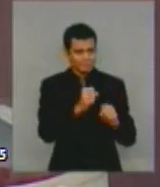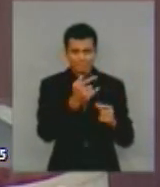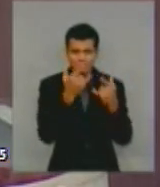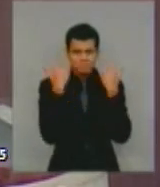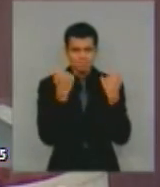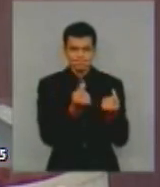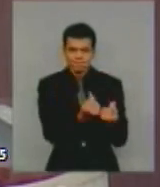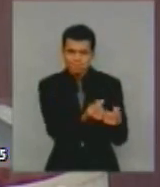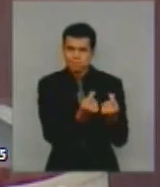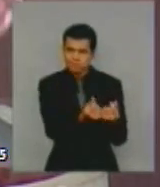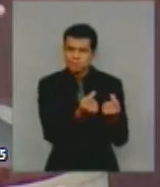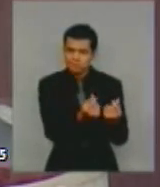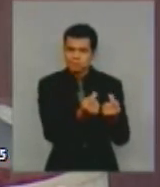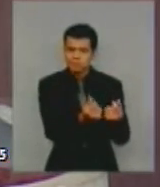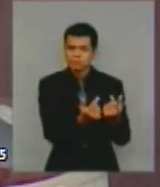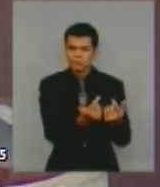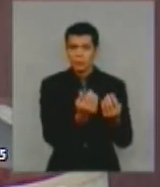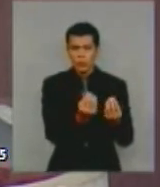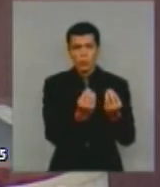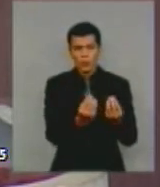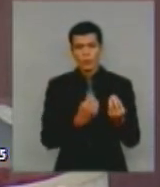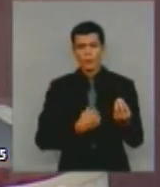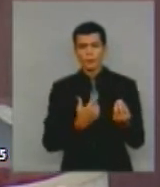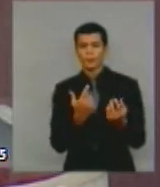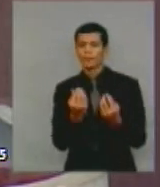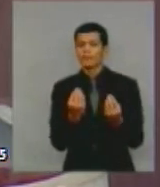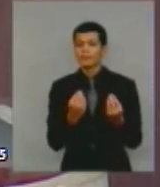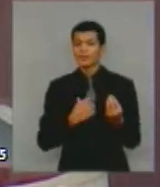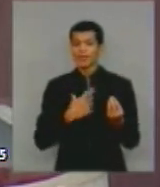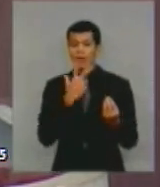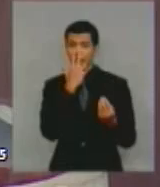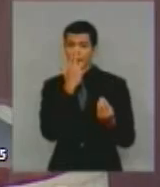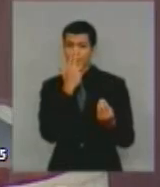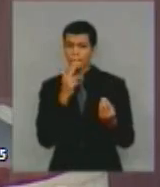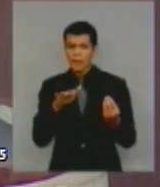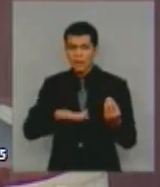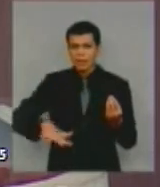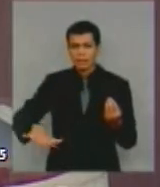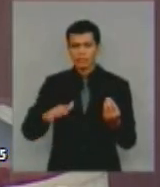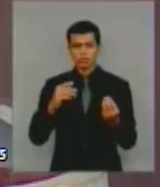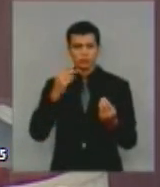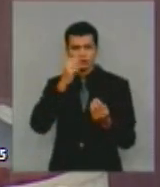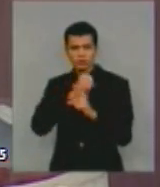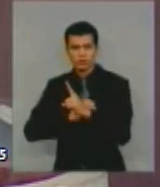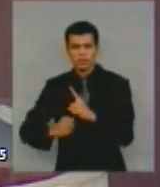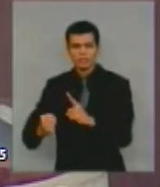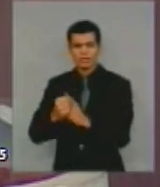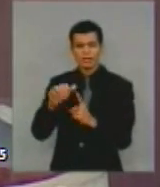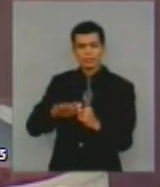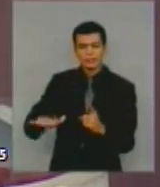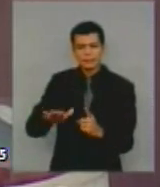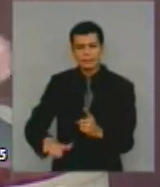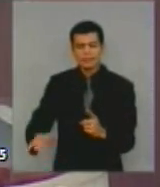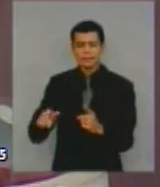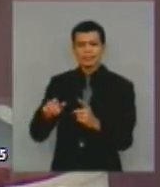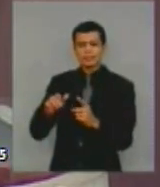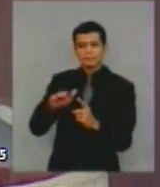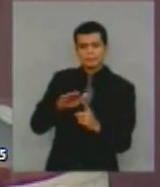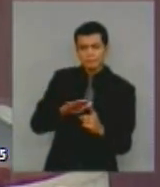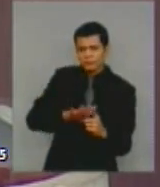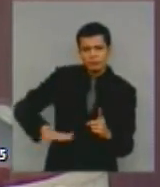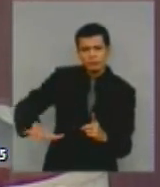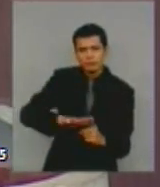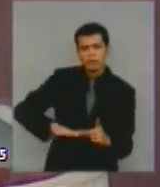grande investidor, competindo pela água. Sabe com quem? Com o pequeno agricultor, com a pequena comunidade, com o trabalhador rural.